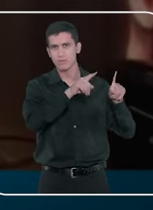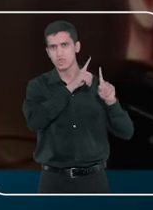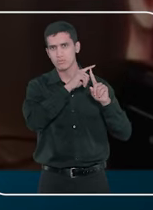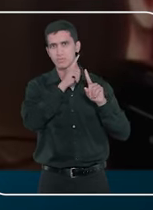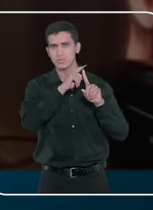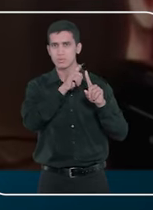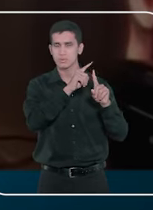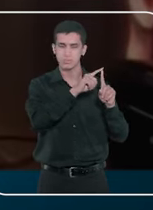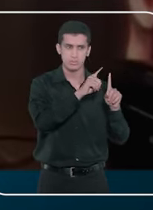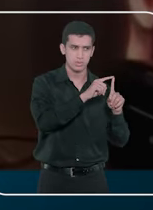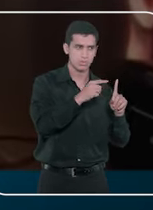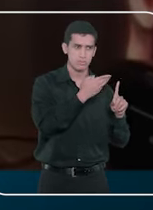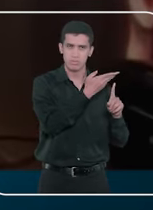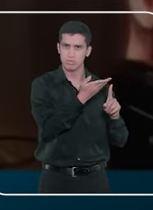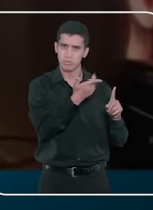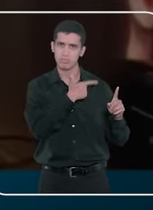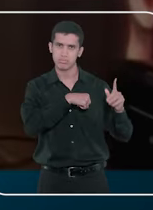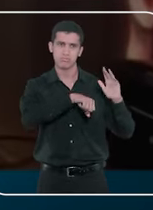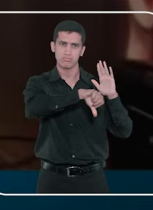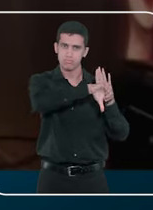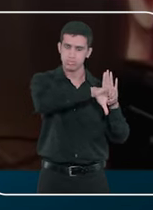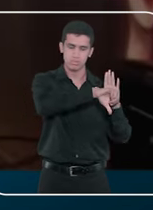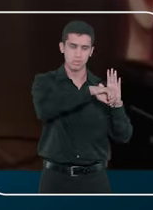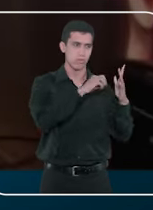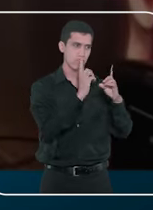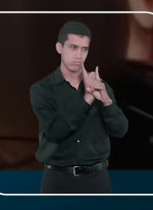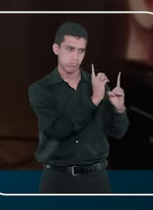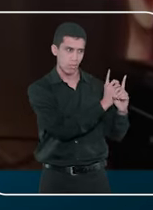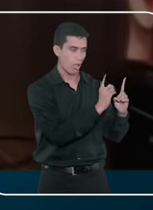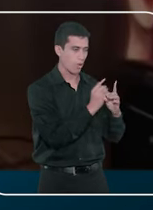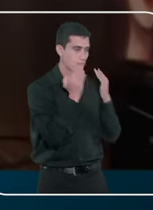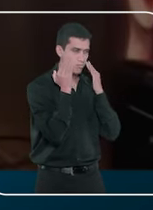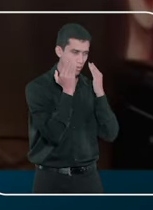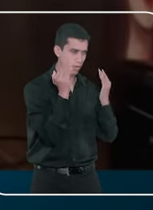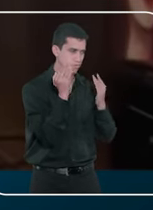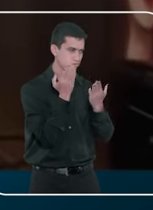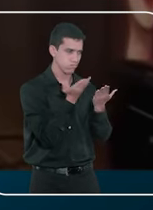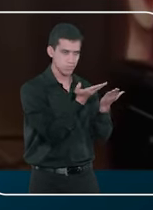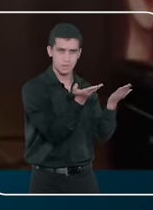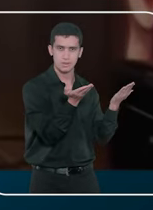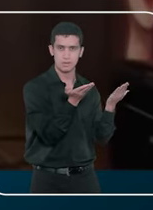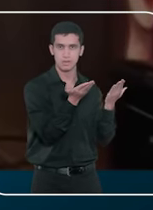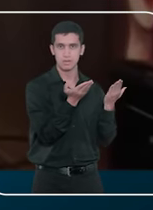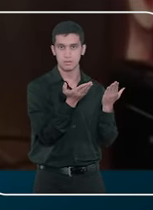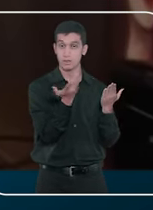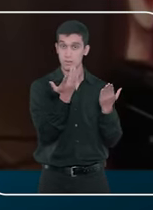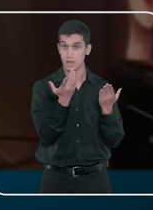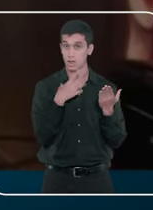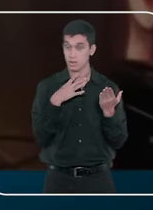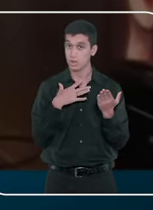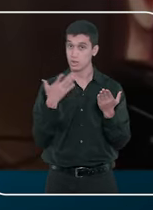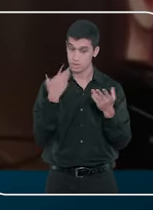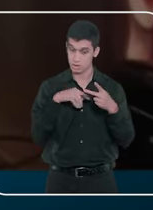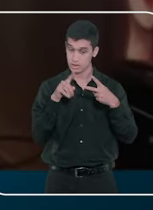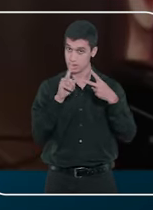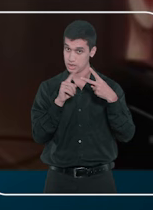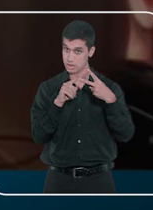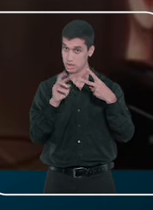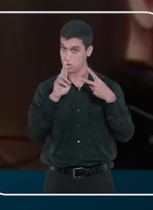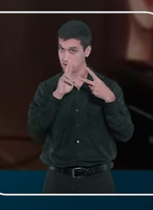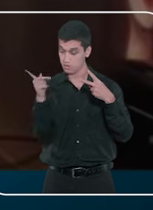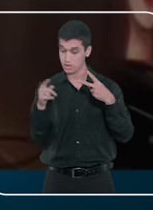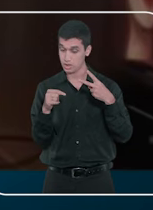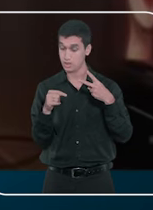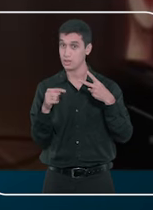pluralidade de agentes da prática delituosa. Por outro lado, fazendo esta linha divisória, nós